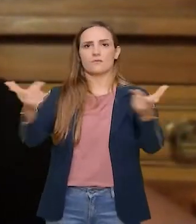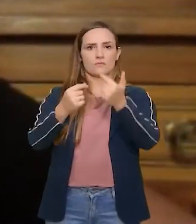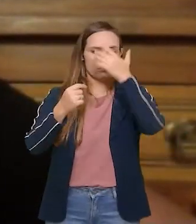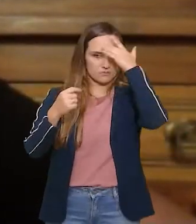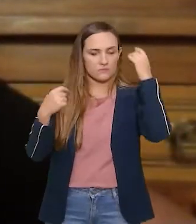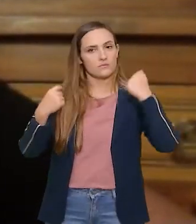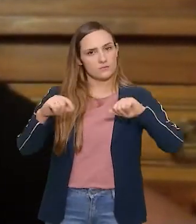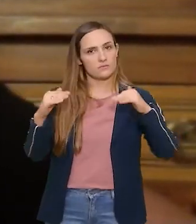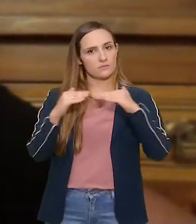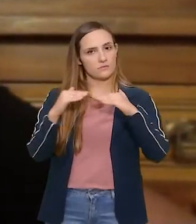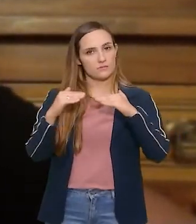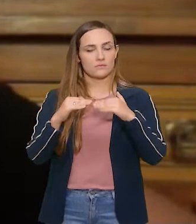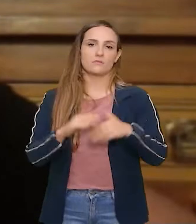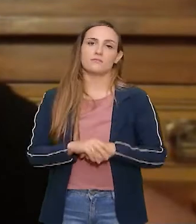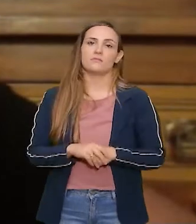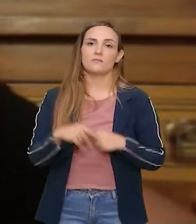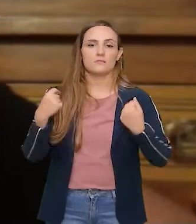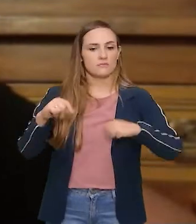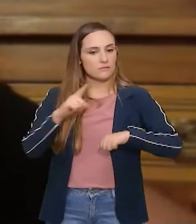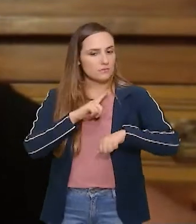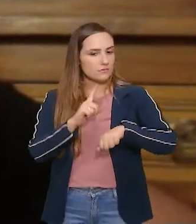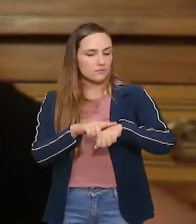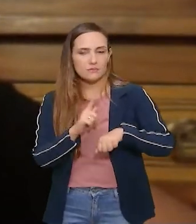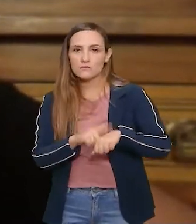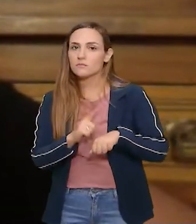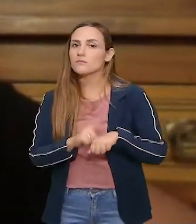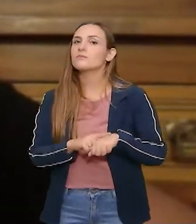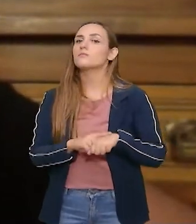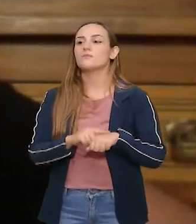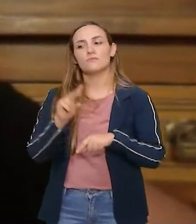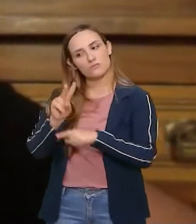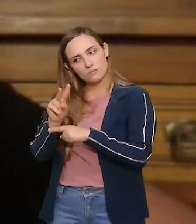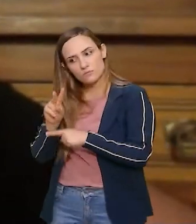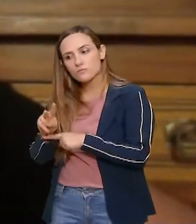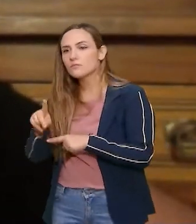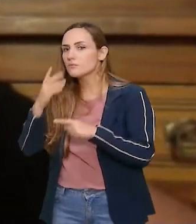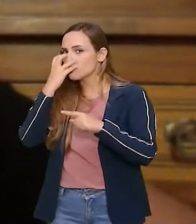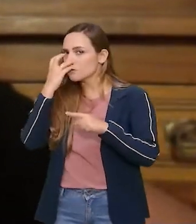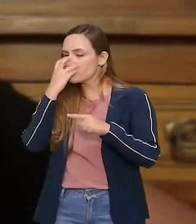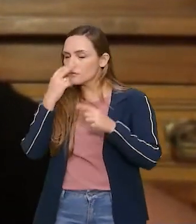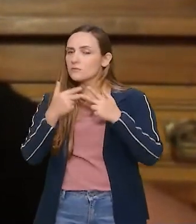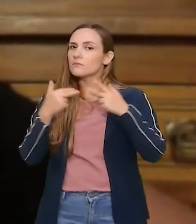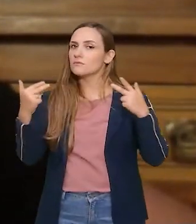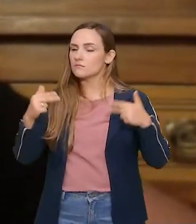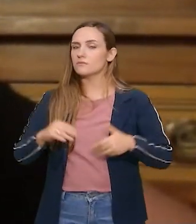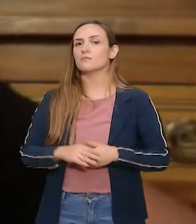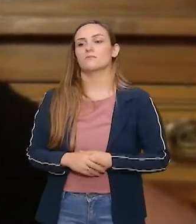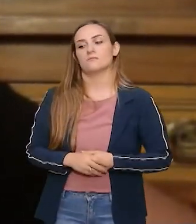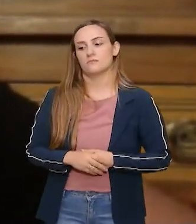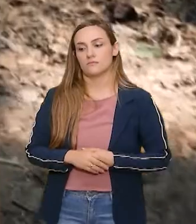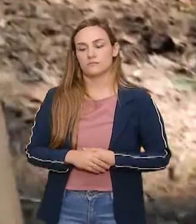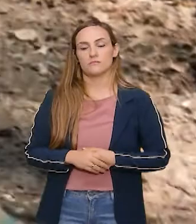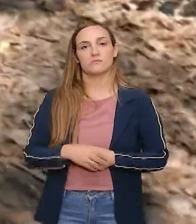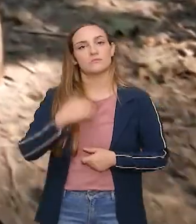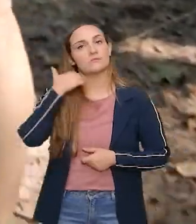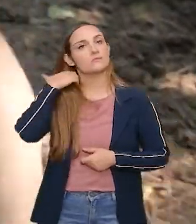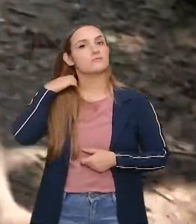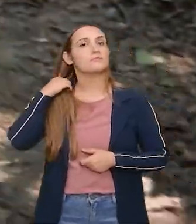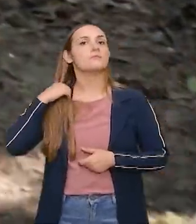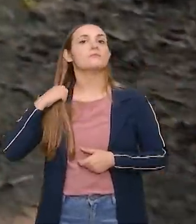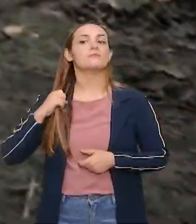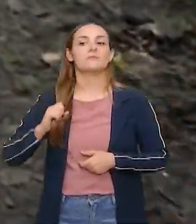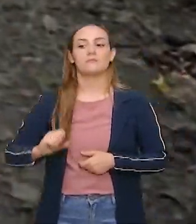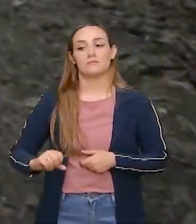muito responsável. Todos têm que estar de acordo e você tem que ter tempo e disposição para poder cuidar desse animalzinho, né?